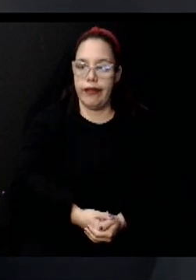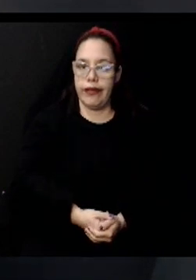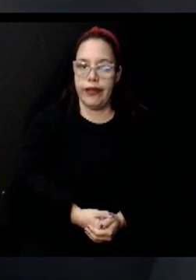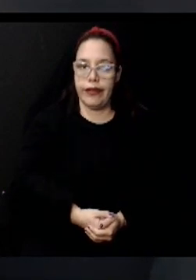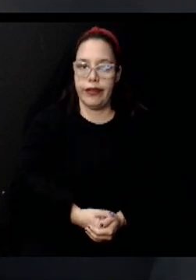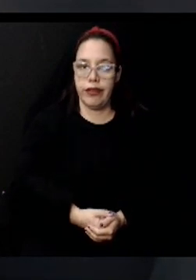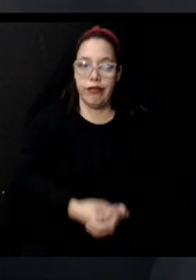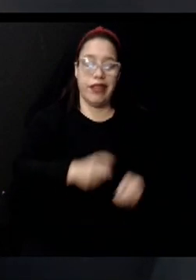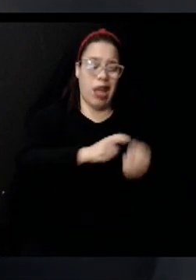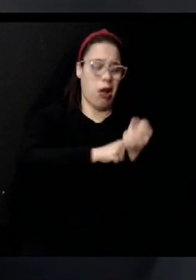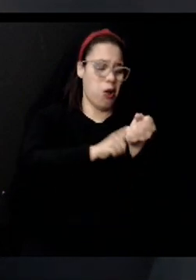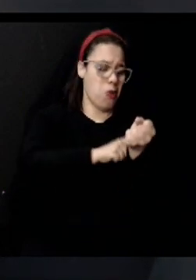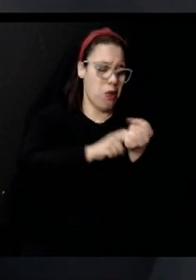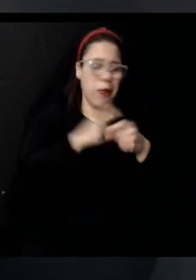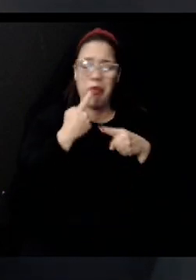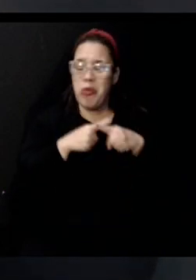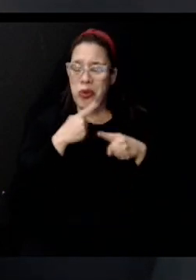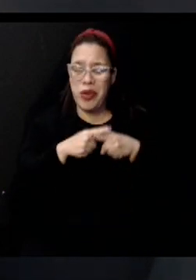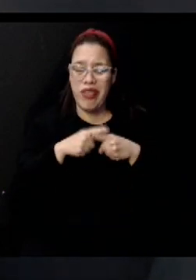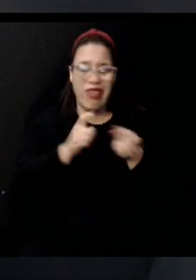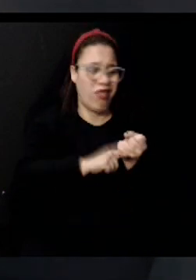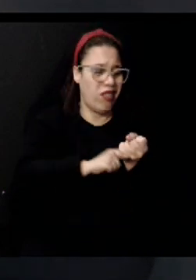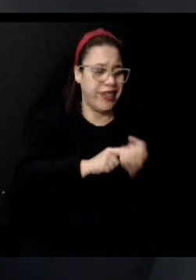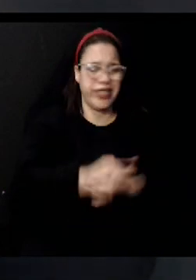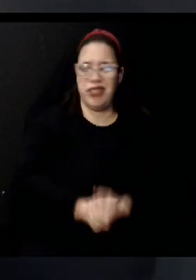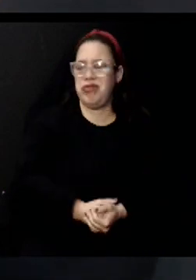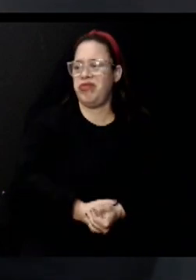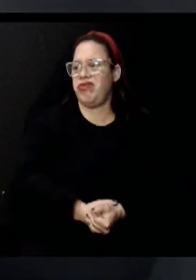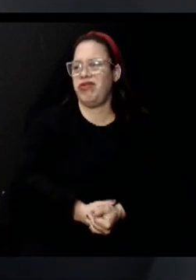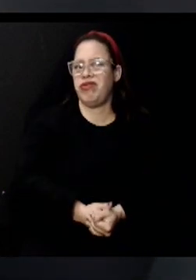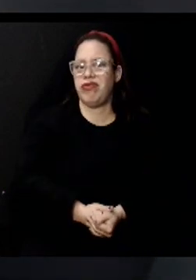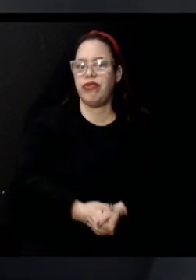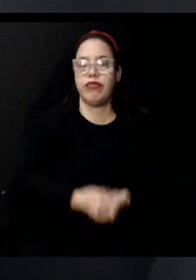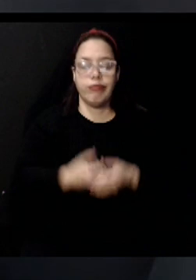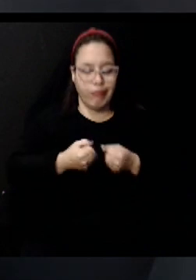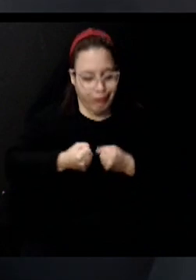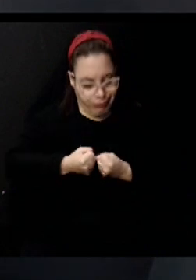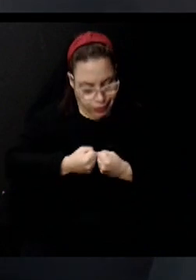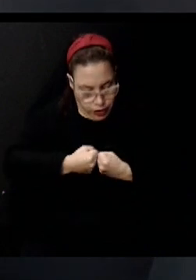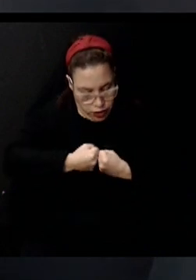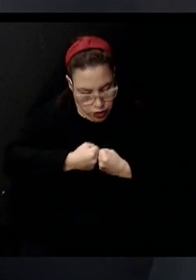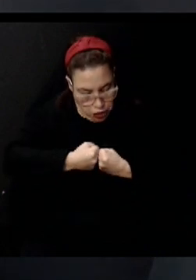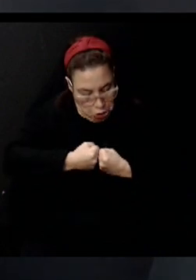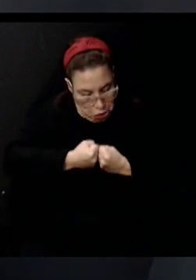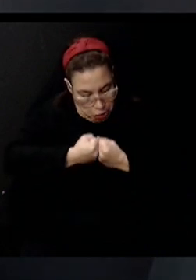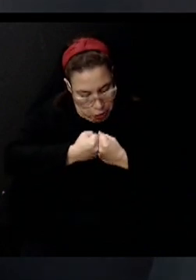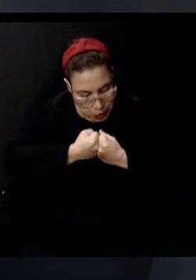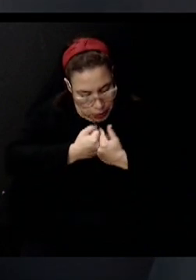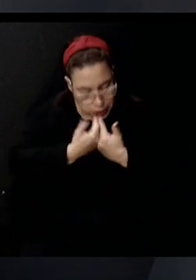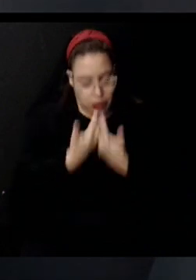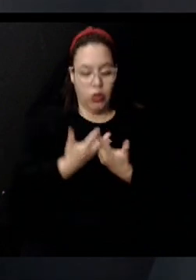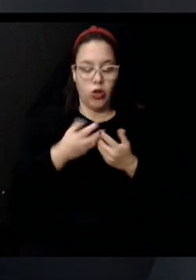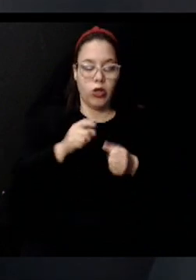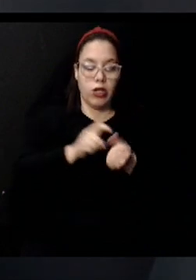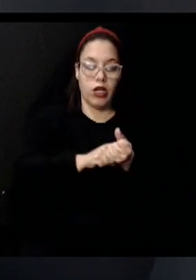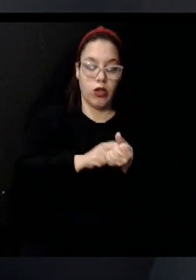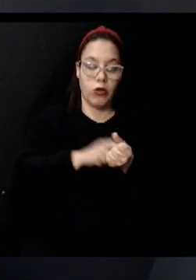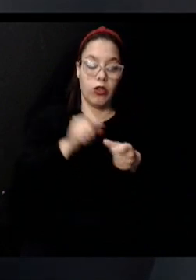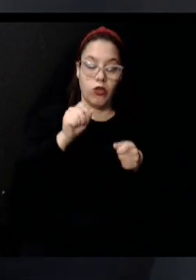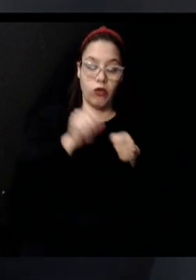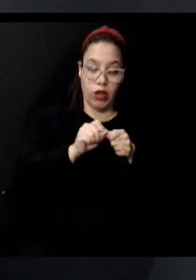mas por que está me incomodando?", então a gente vai se abrir, a gente vai falar o que está incomodando, Uhum. entendeu? A gente vai